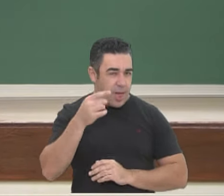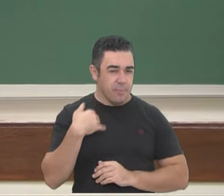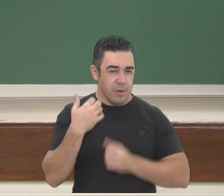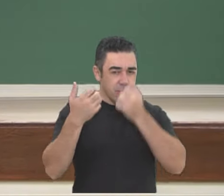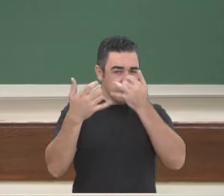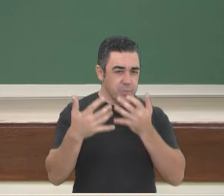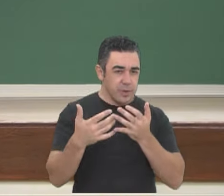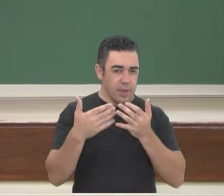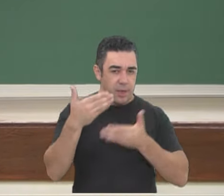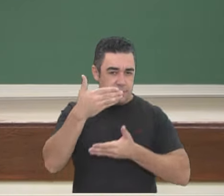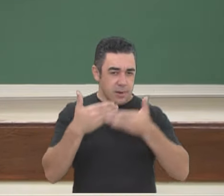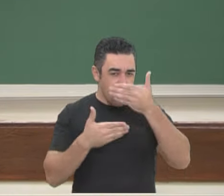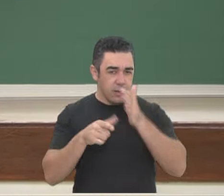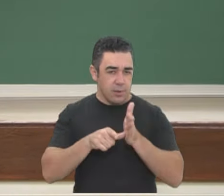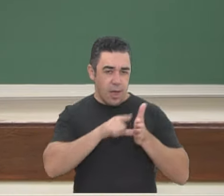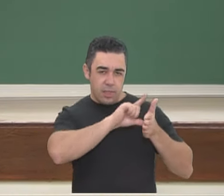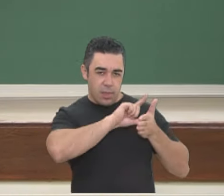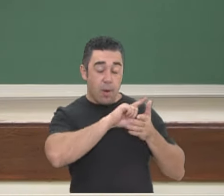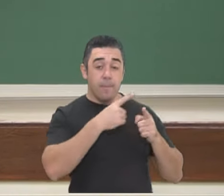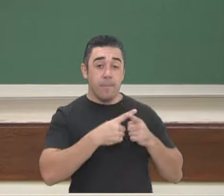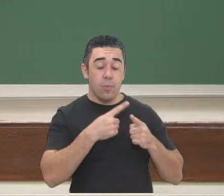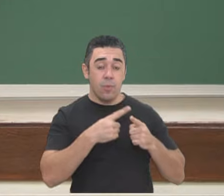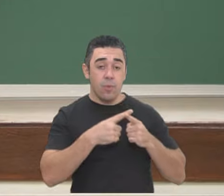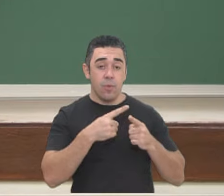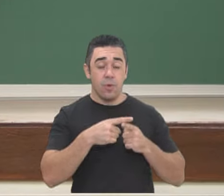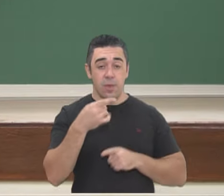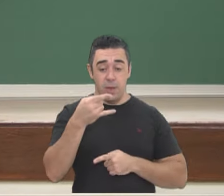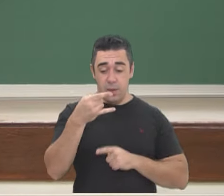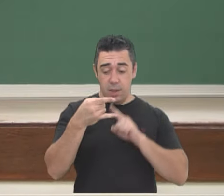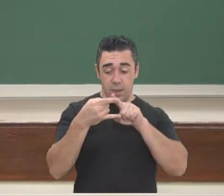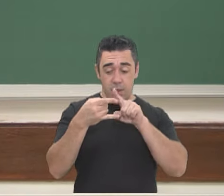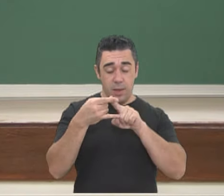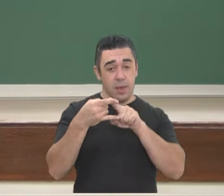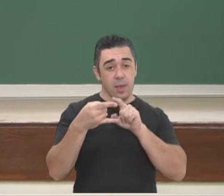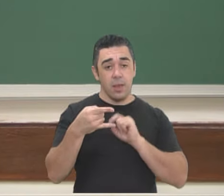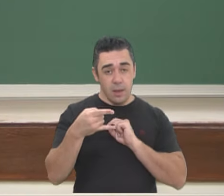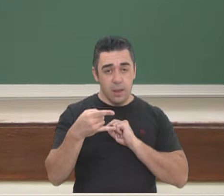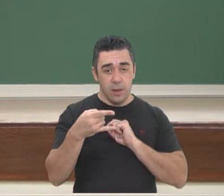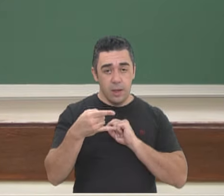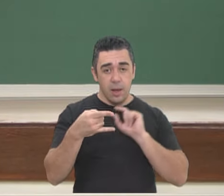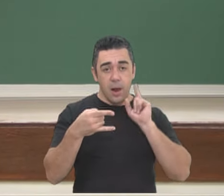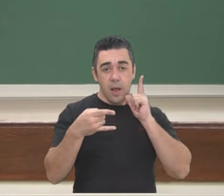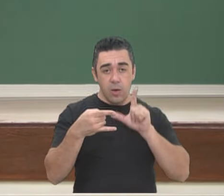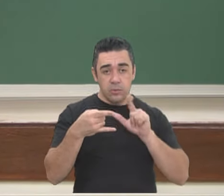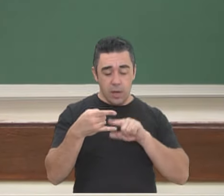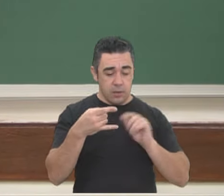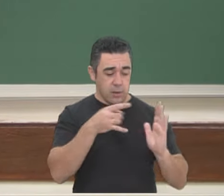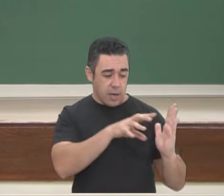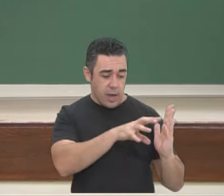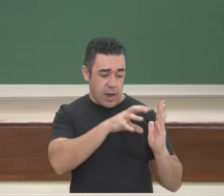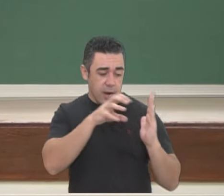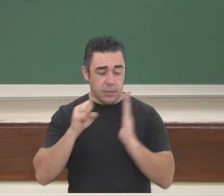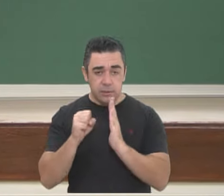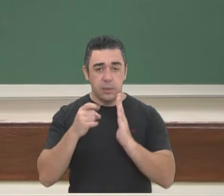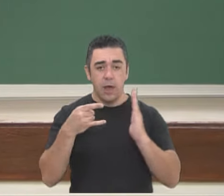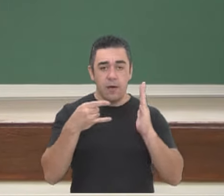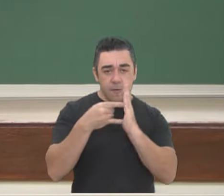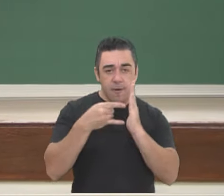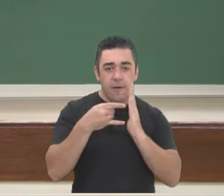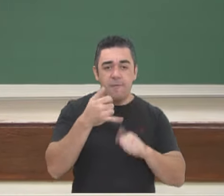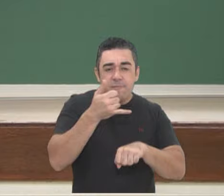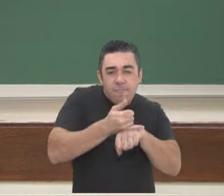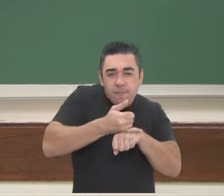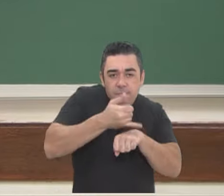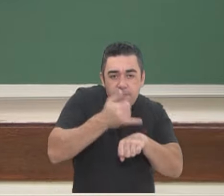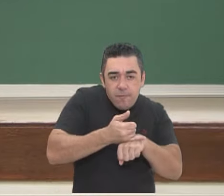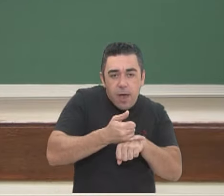slides que eu falei lá então é por conta da capacidade dessa propriedade ferro magnética né que a